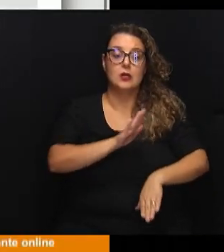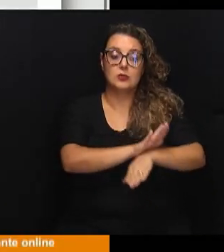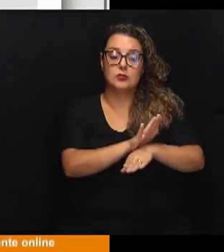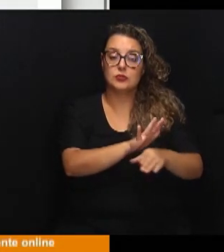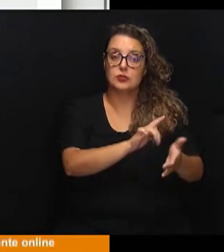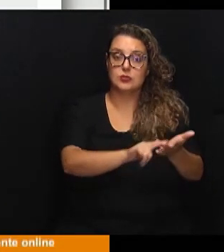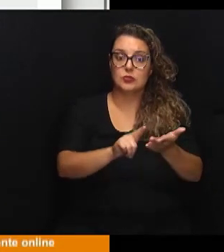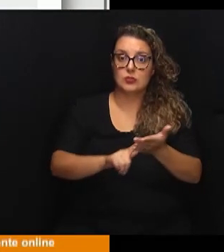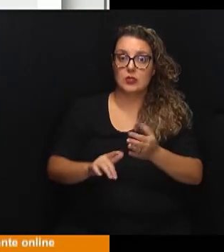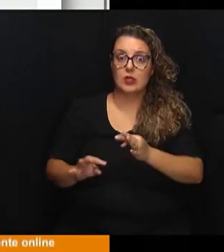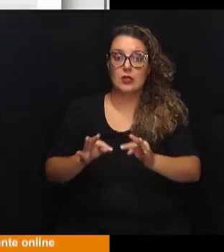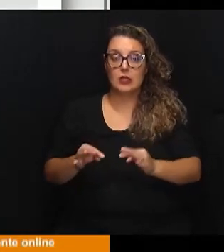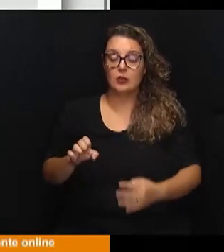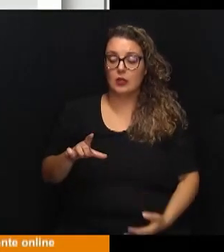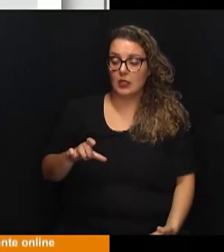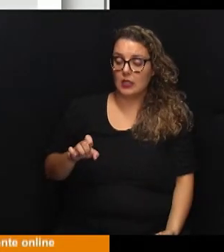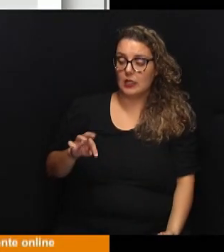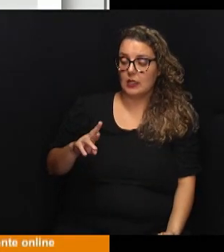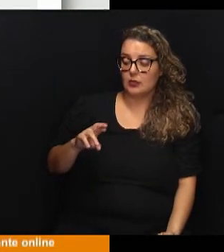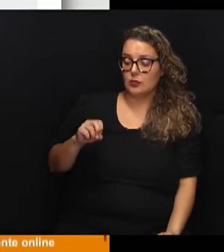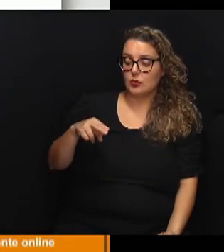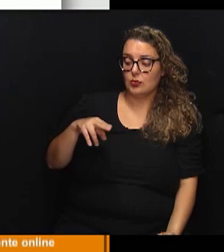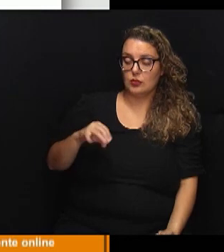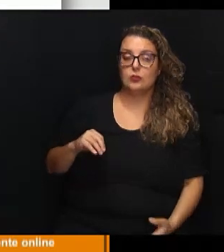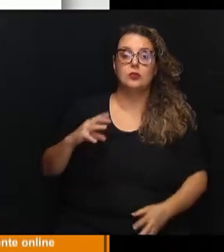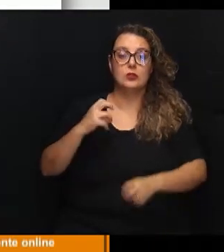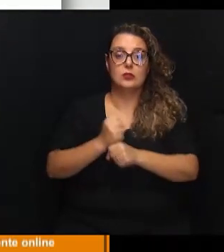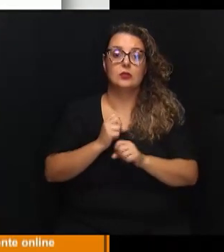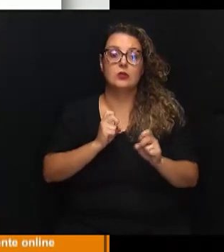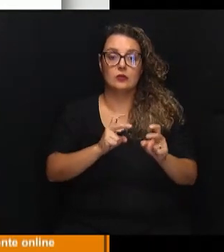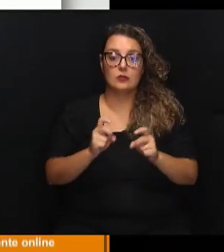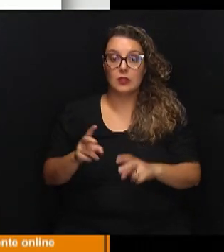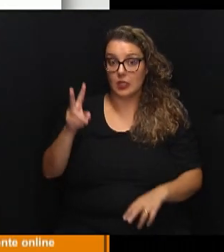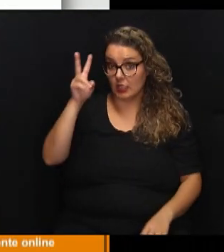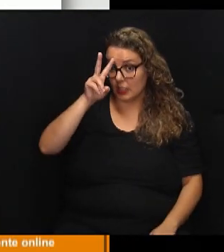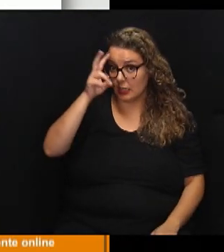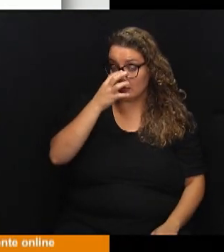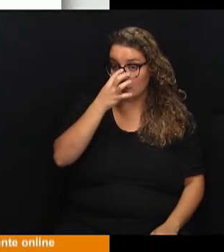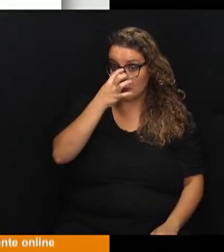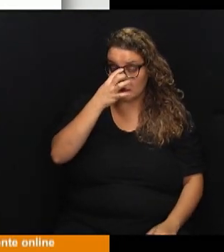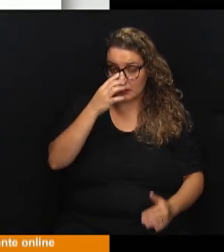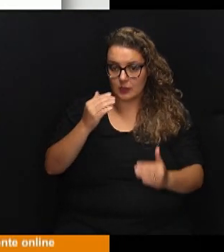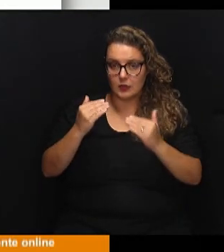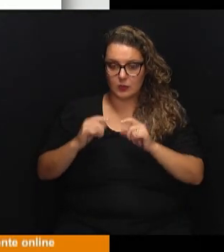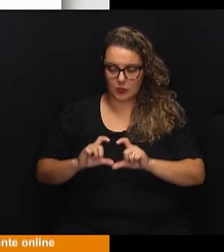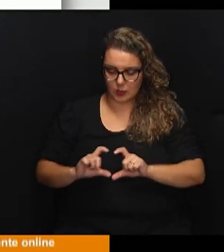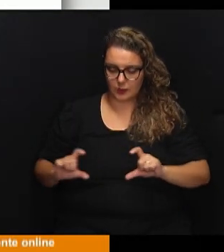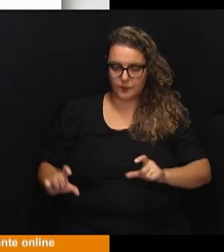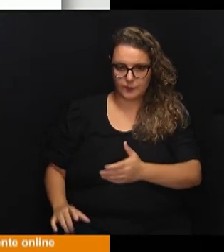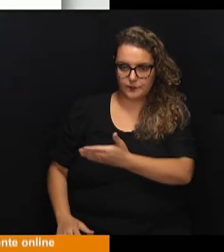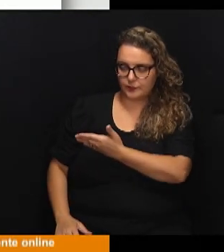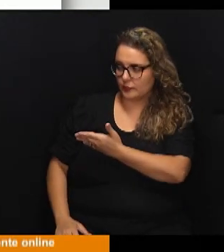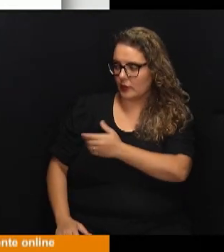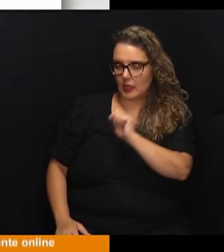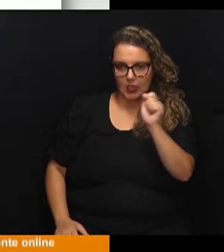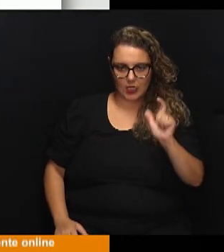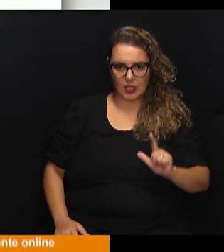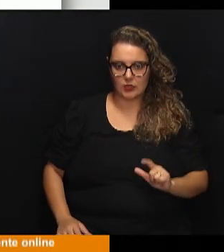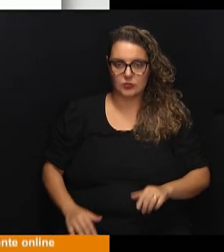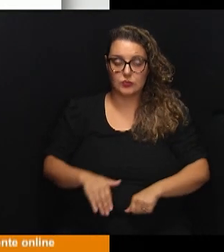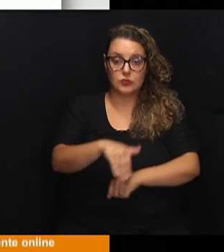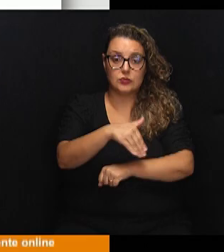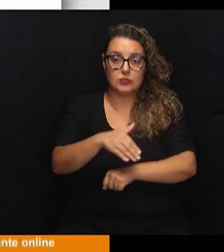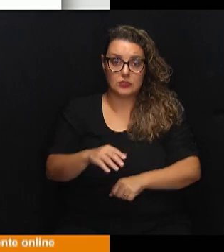técnico eletrônico em geral, vendedor. E a gente lembra que logo abaixo você tem o endereço de todas as unidades